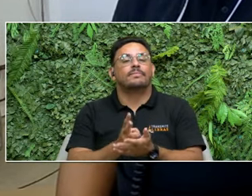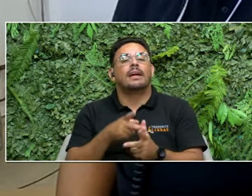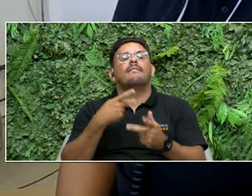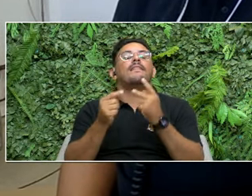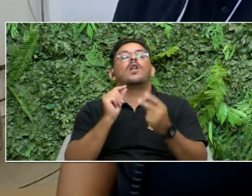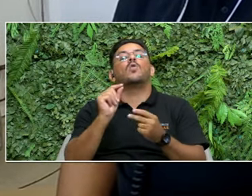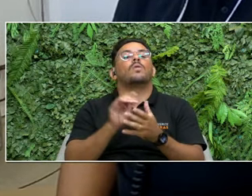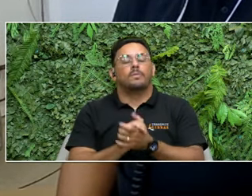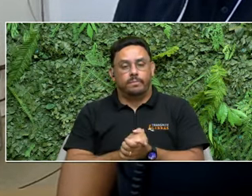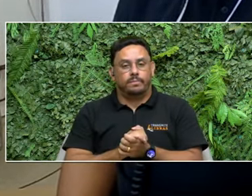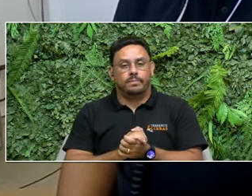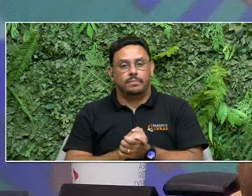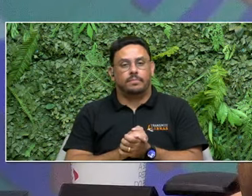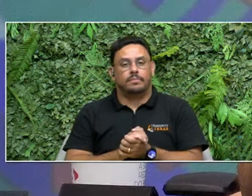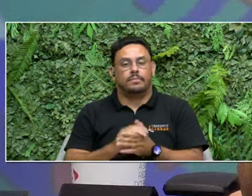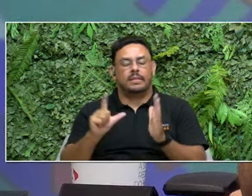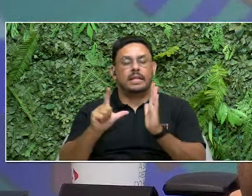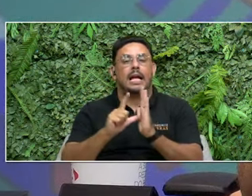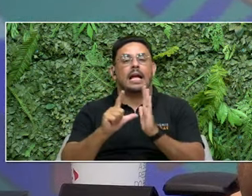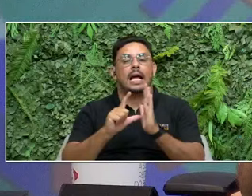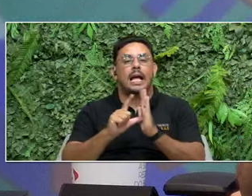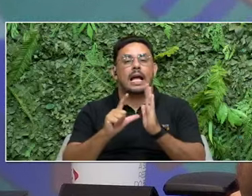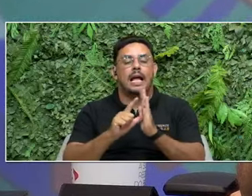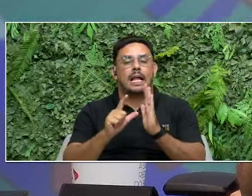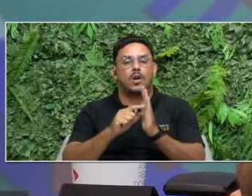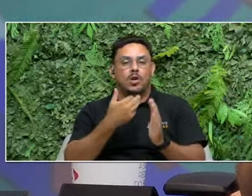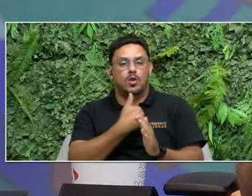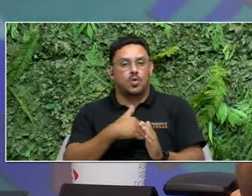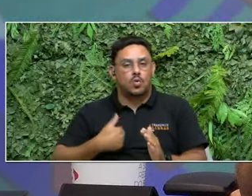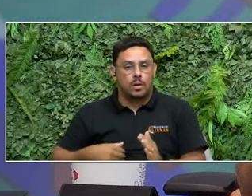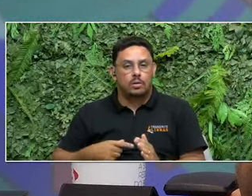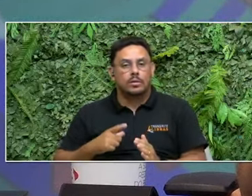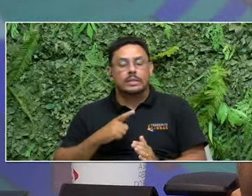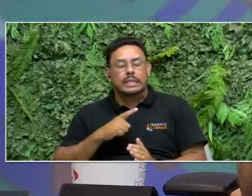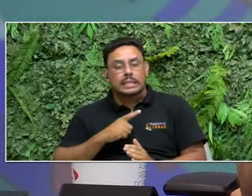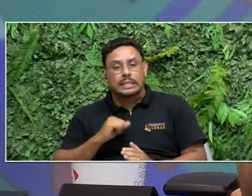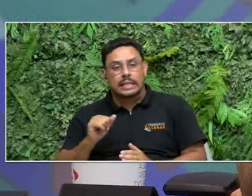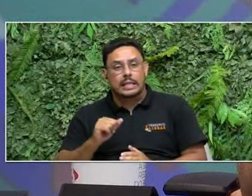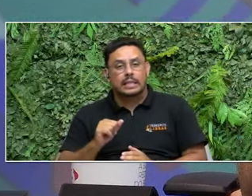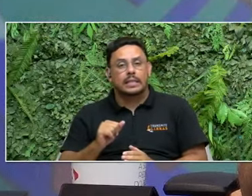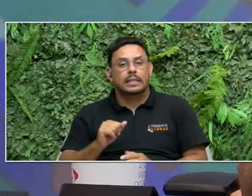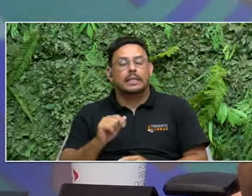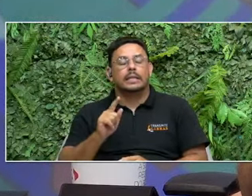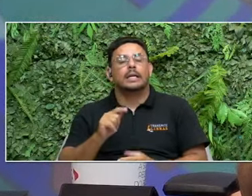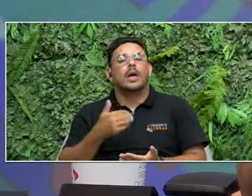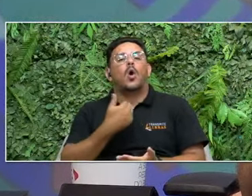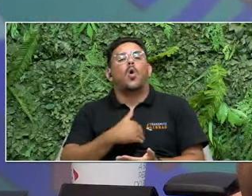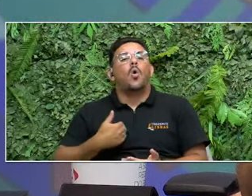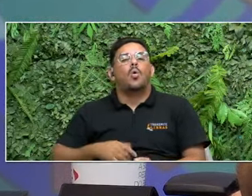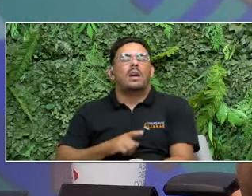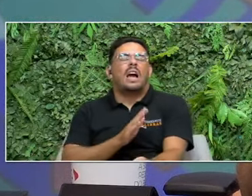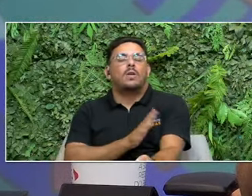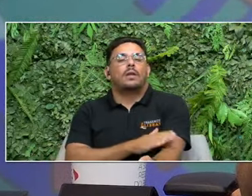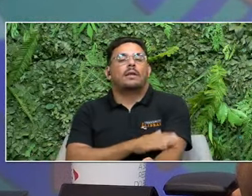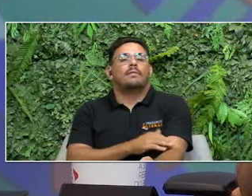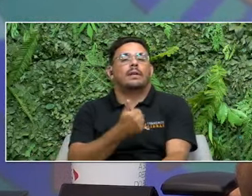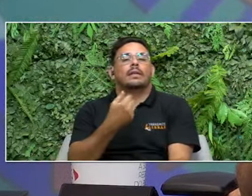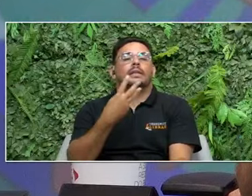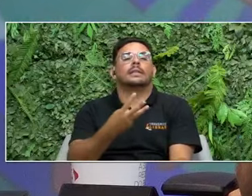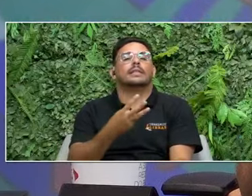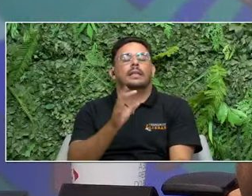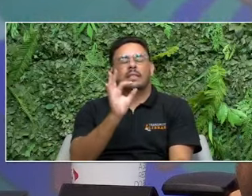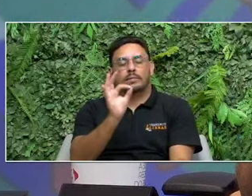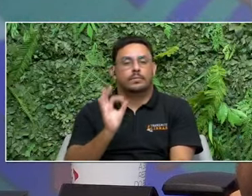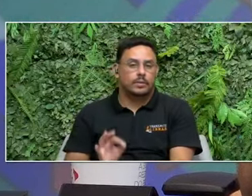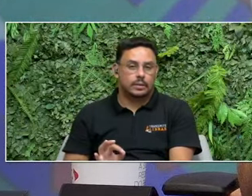falar uma coisa ó da Loja do Galo tá que é o seguinte se tiver o Galo na Veia compra com Até 1% de descon aqui embaixo tem